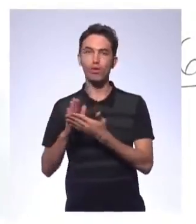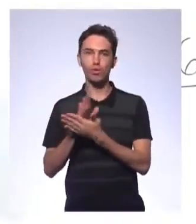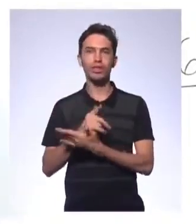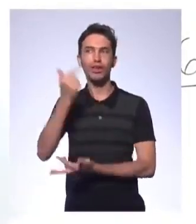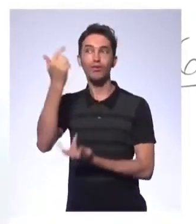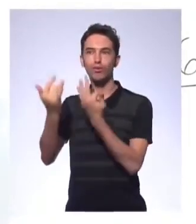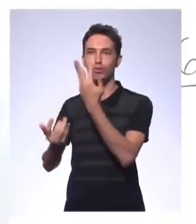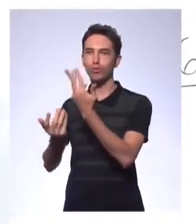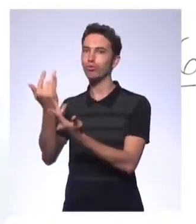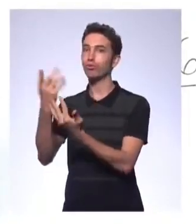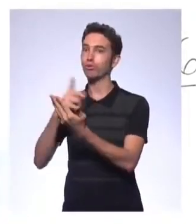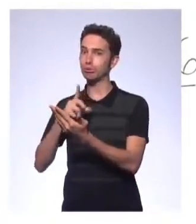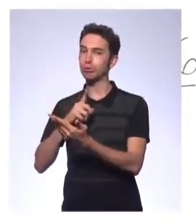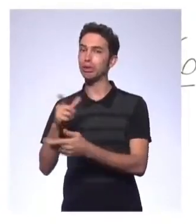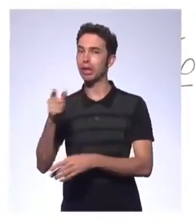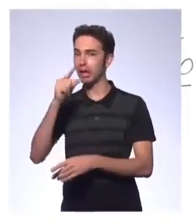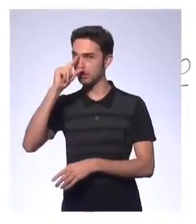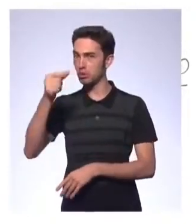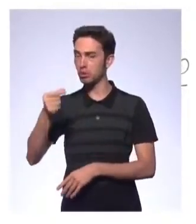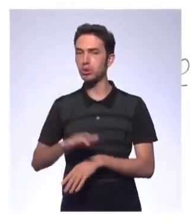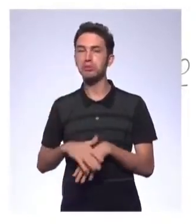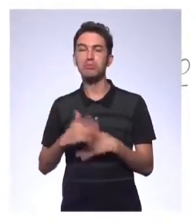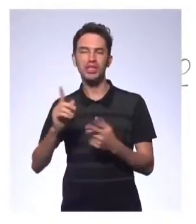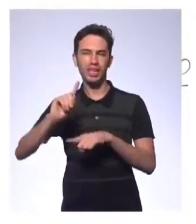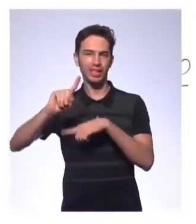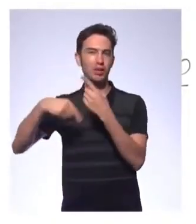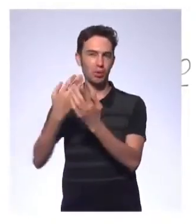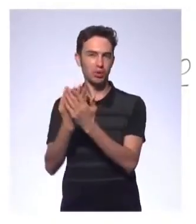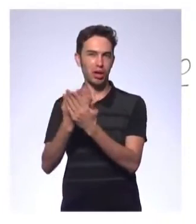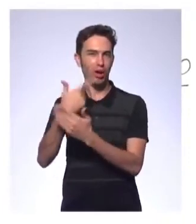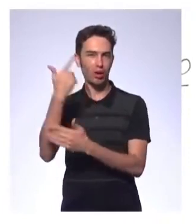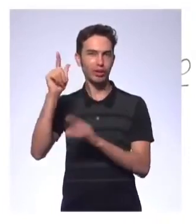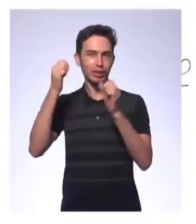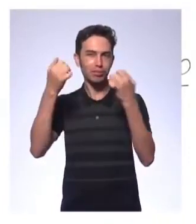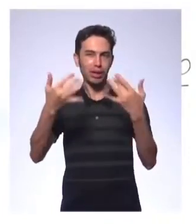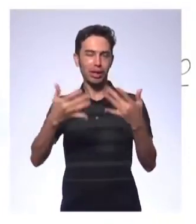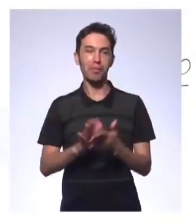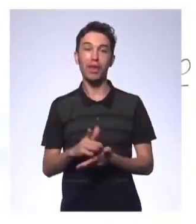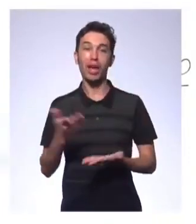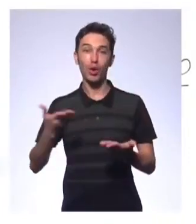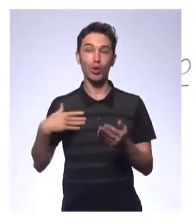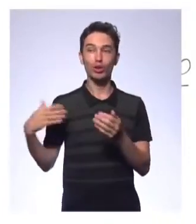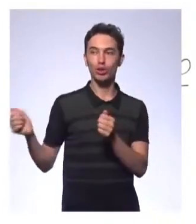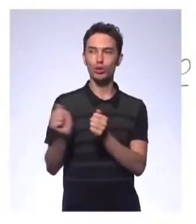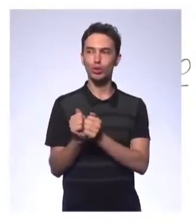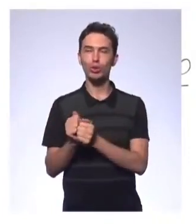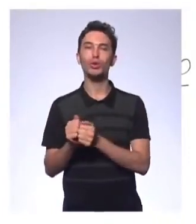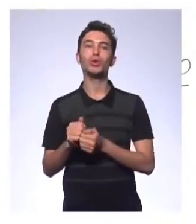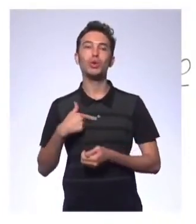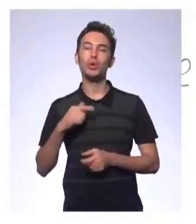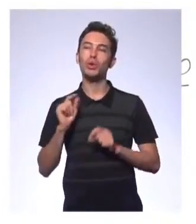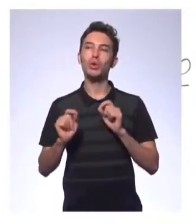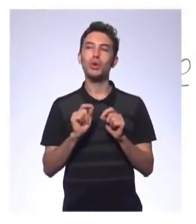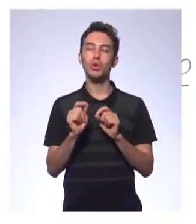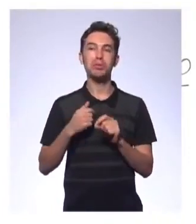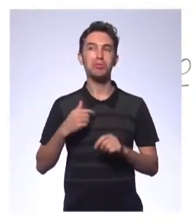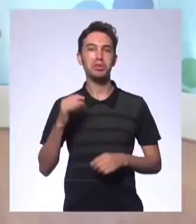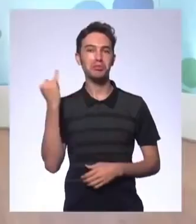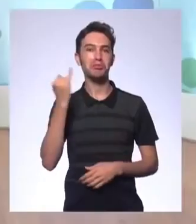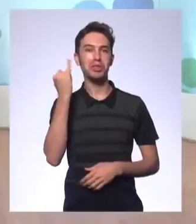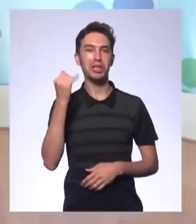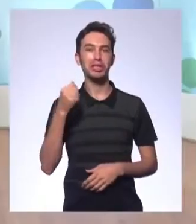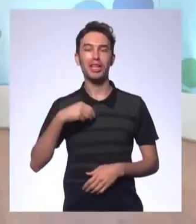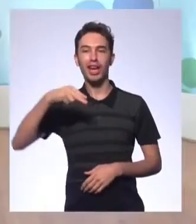outra história para uma outra aula. Hoje, eu tenho aqui uma parceira bastante importante, que é